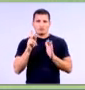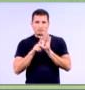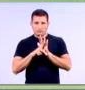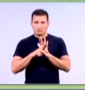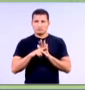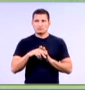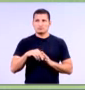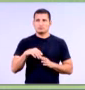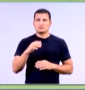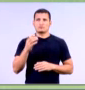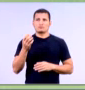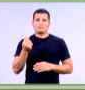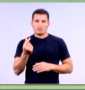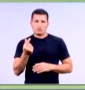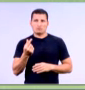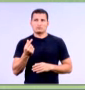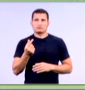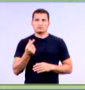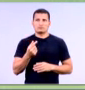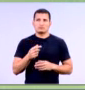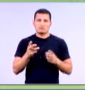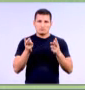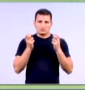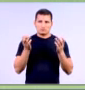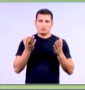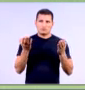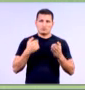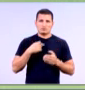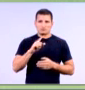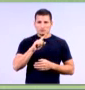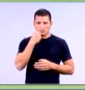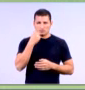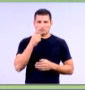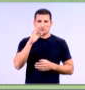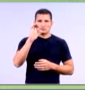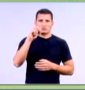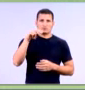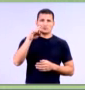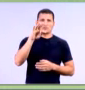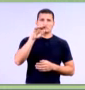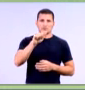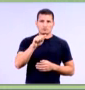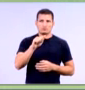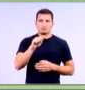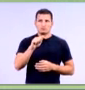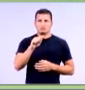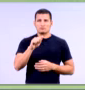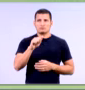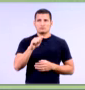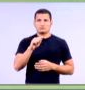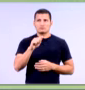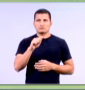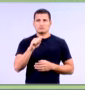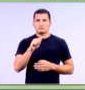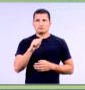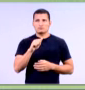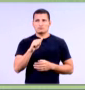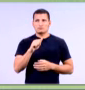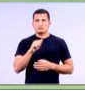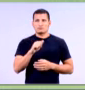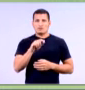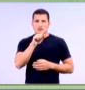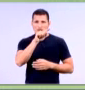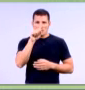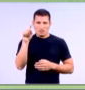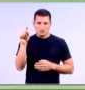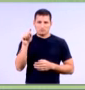saldo. Então perceba que agora eu crio uma conta corrente baseado, né, nessas informações que